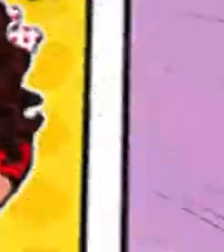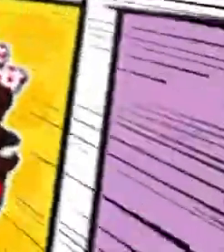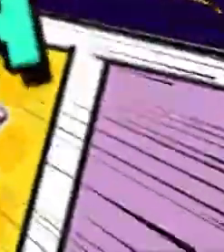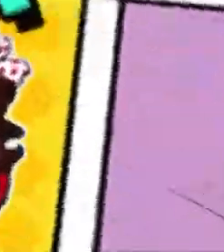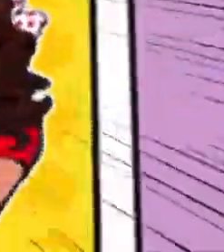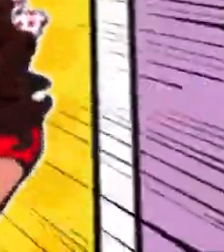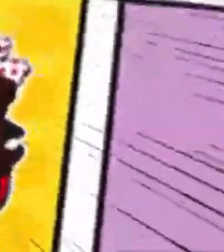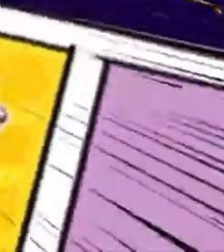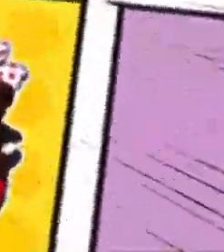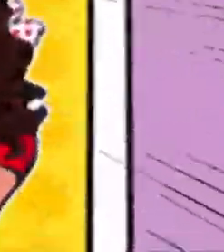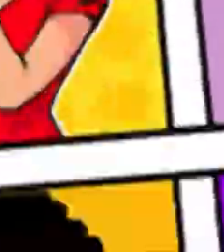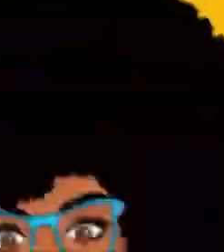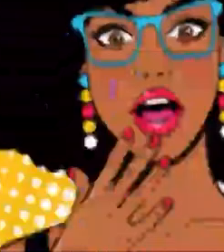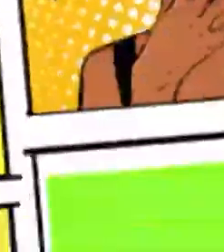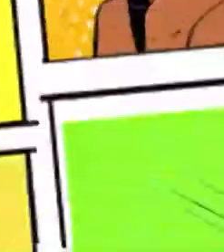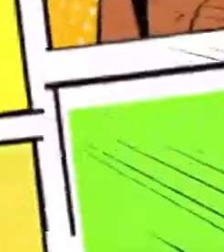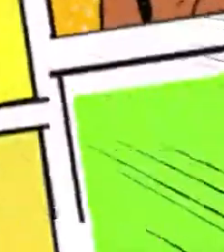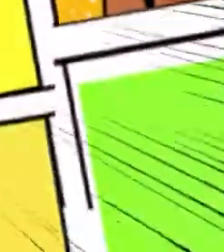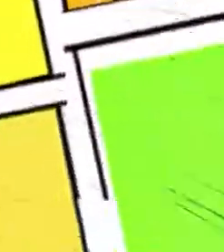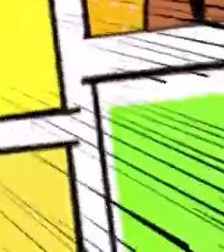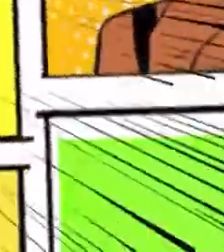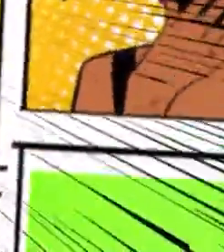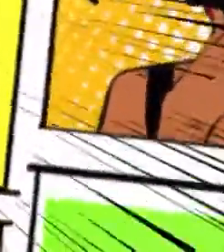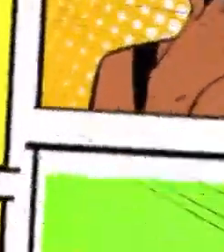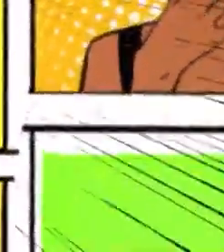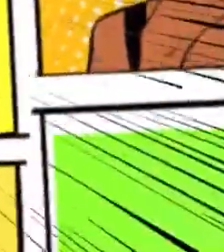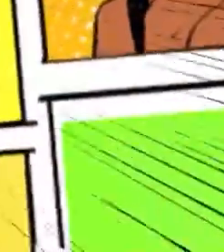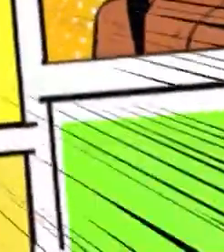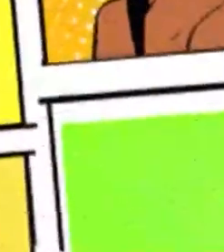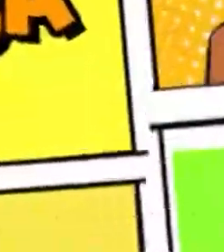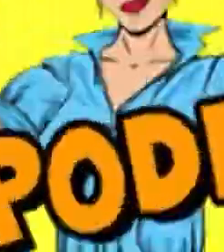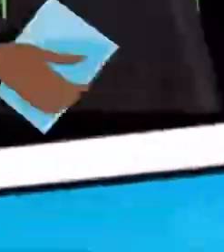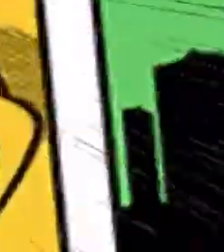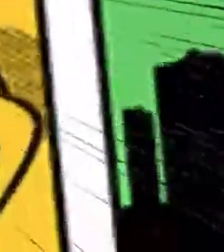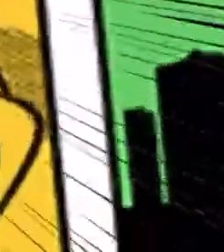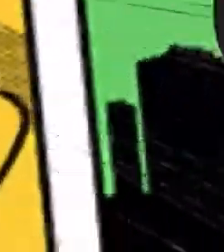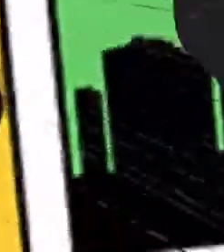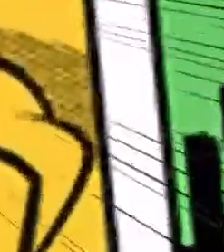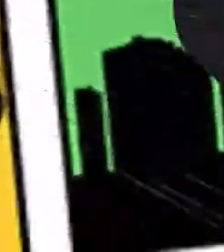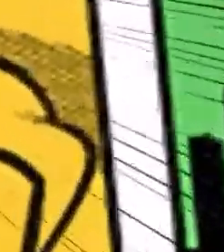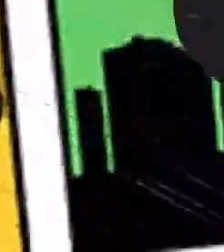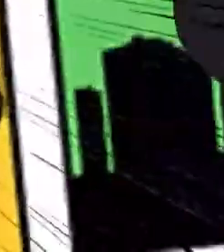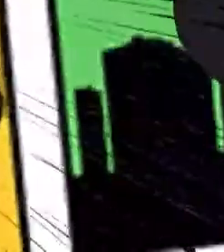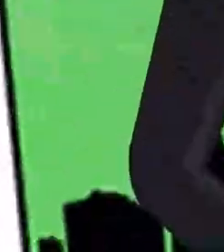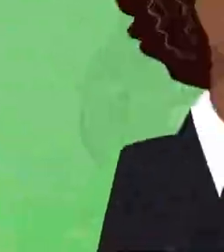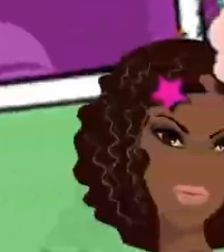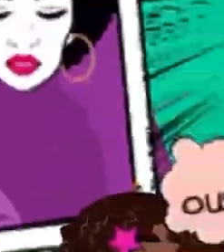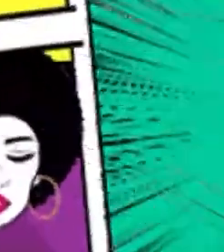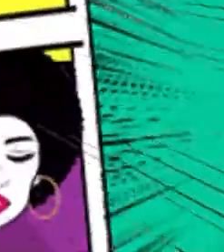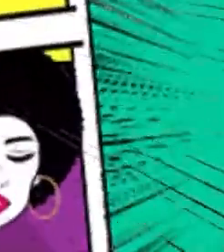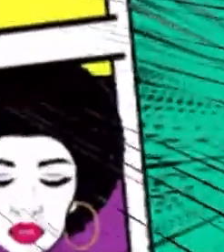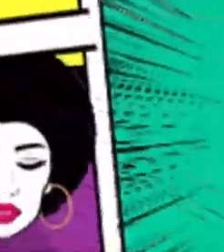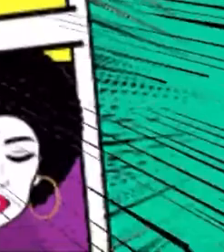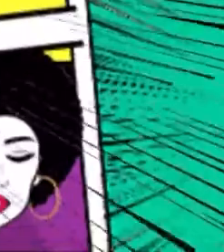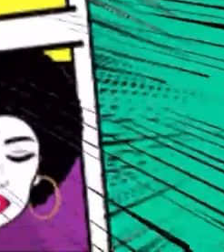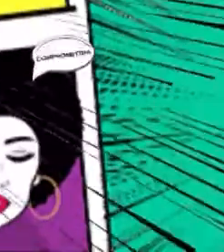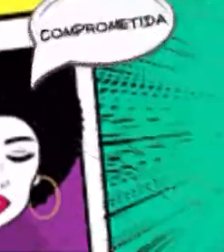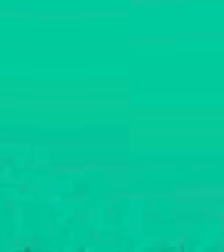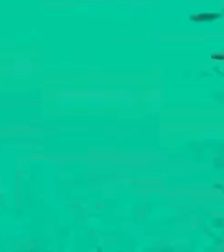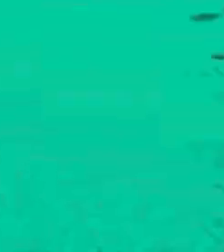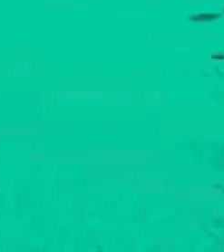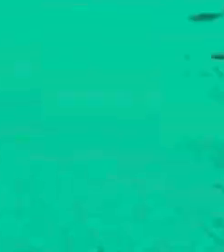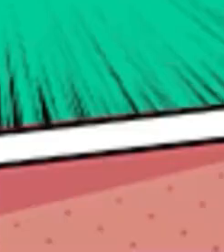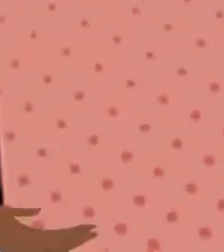nós estamos ligadas, queremos ser respeitadas. Juntas somos mais fortes, juntas somos melhores. Ouçam a nossa voz, é bom saber que não